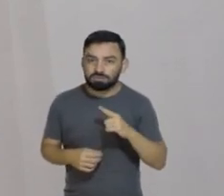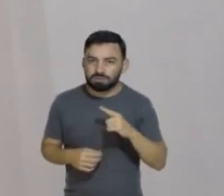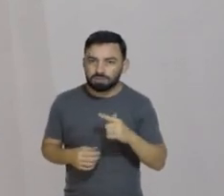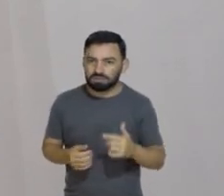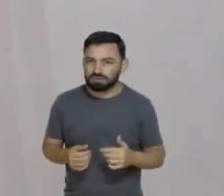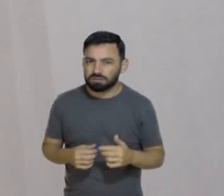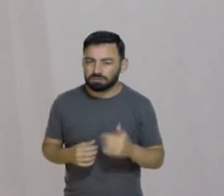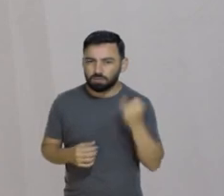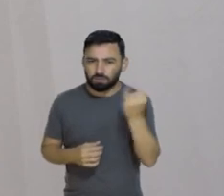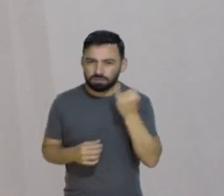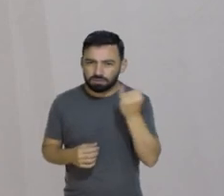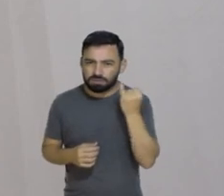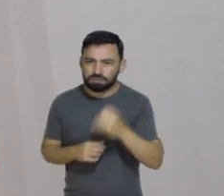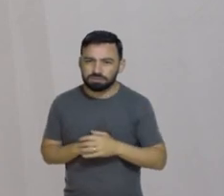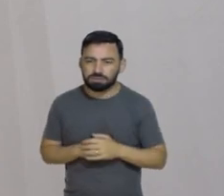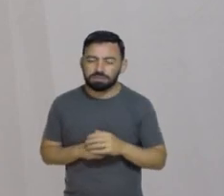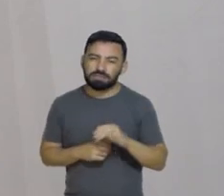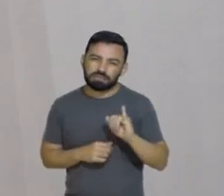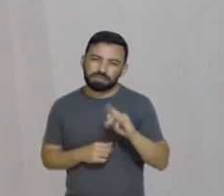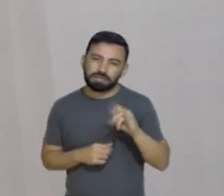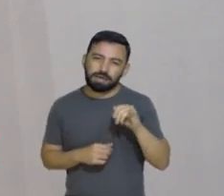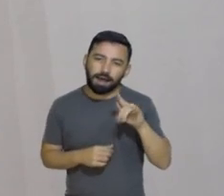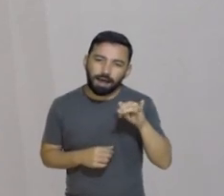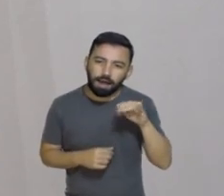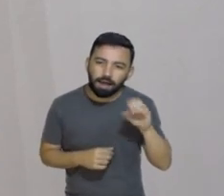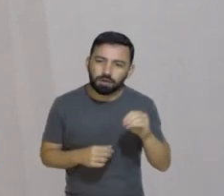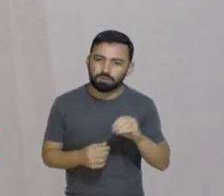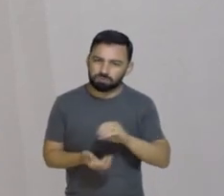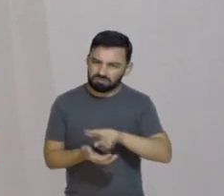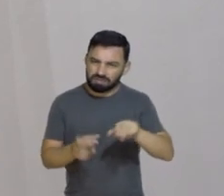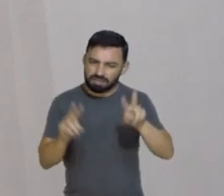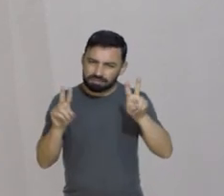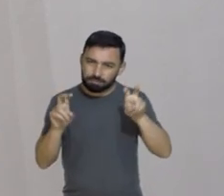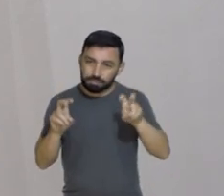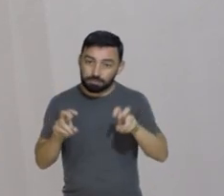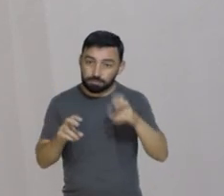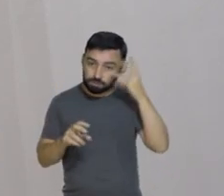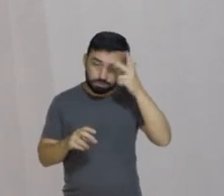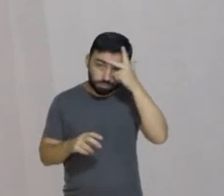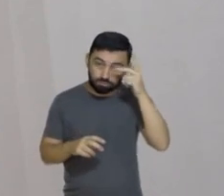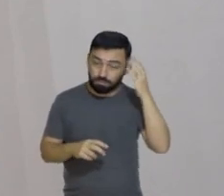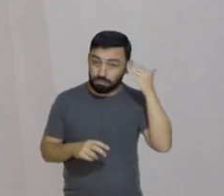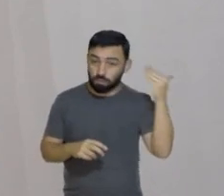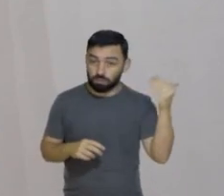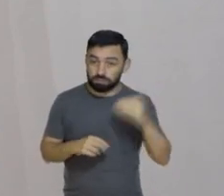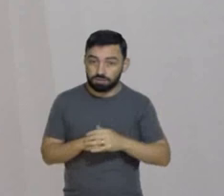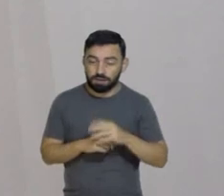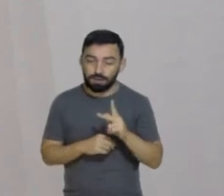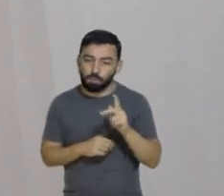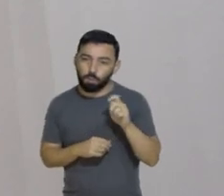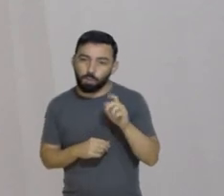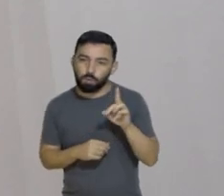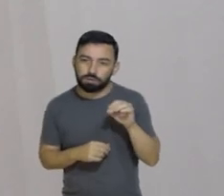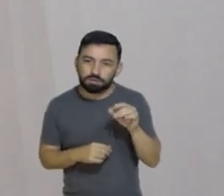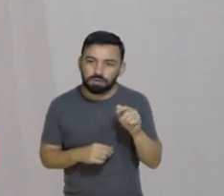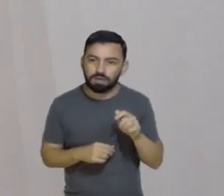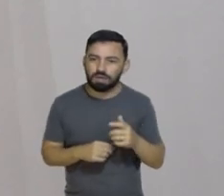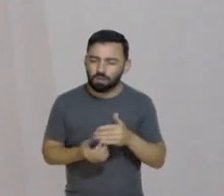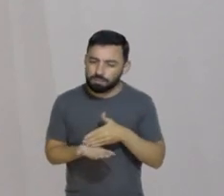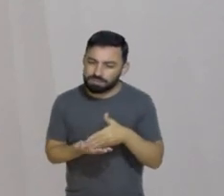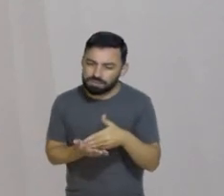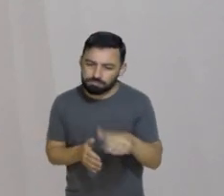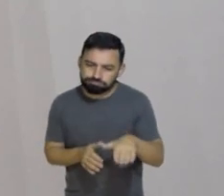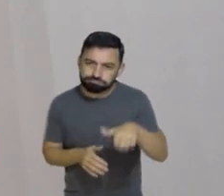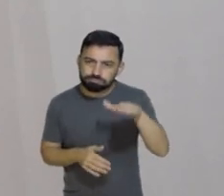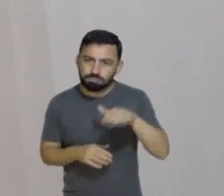a razão de viver. Tem melhora contínua, o Kaizen. Tem o Kodawari, fazer as coisas, começar pequeno. Pensa